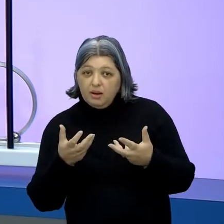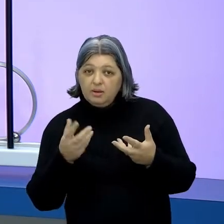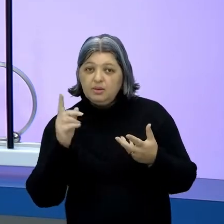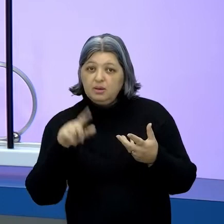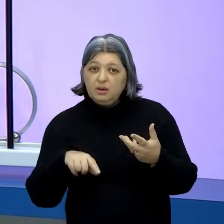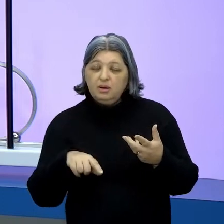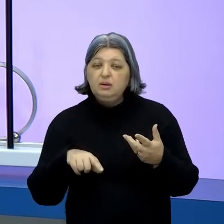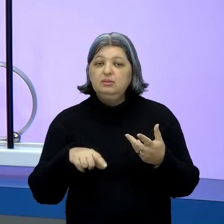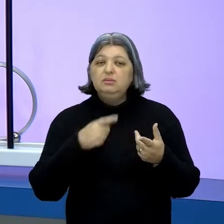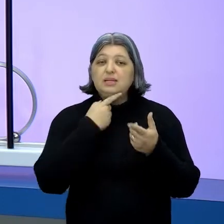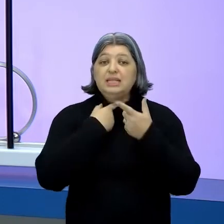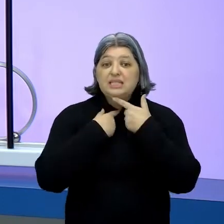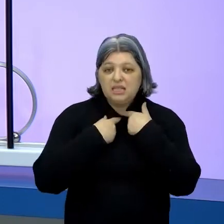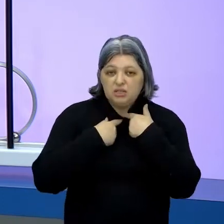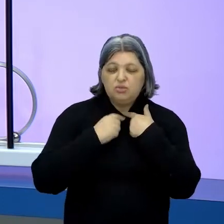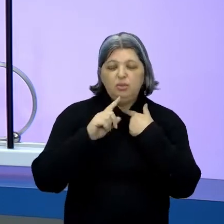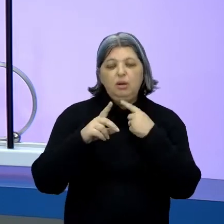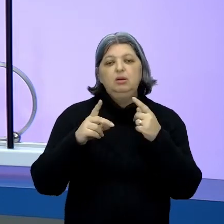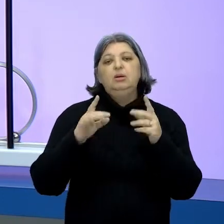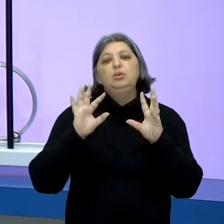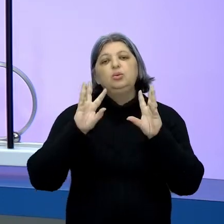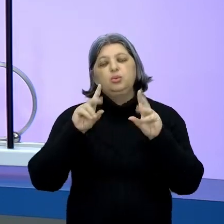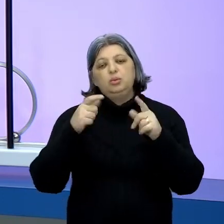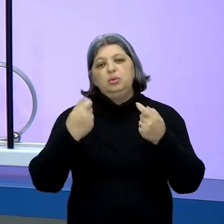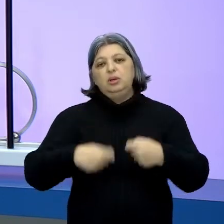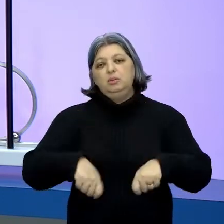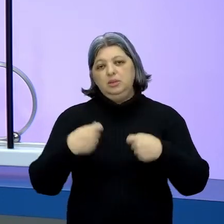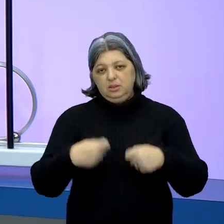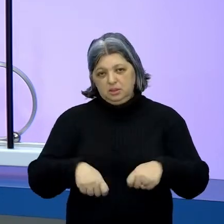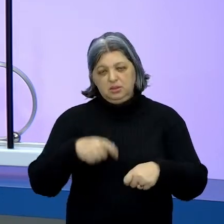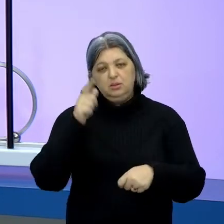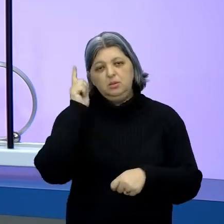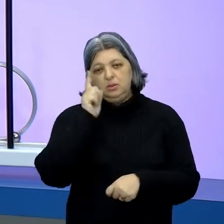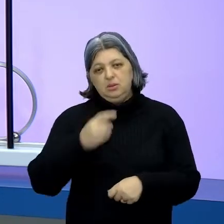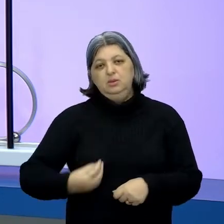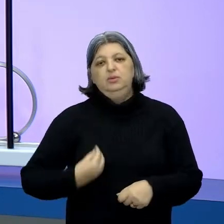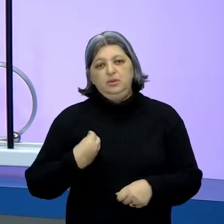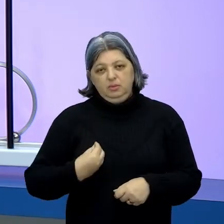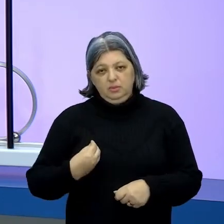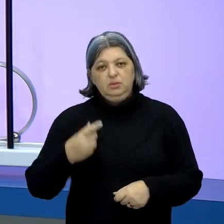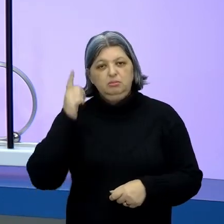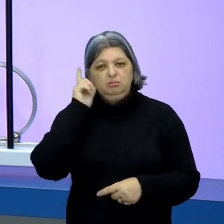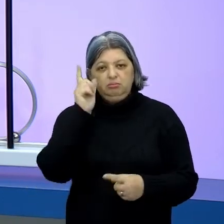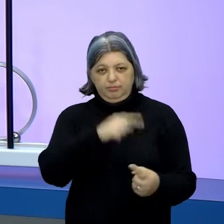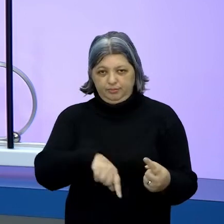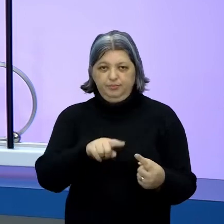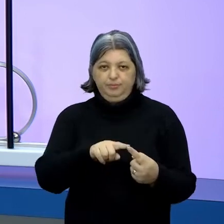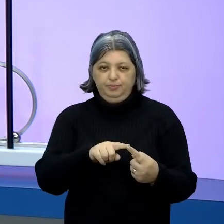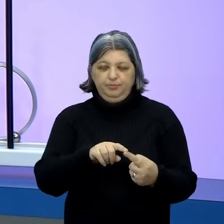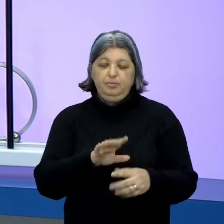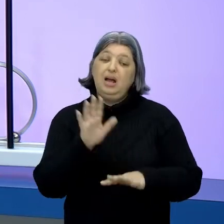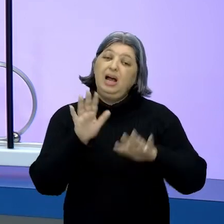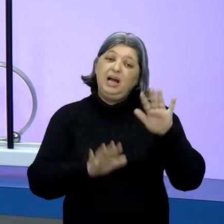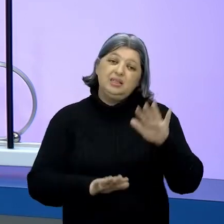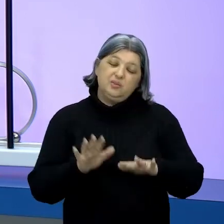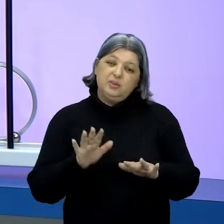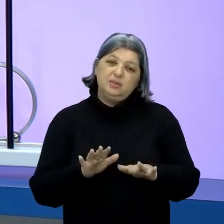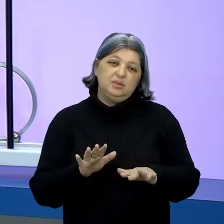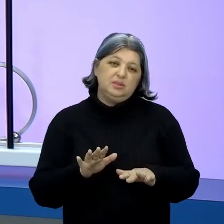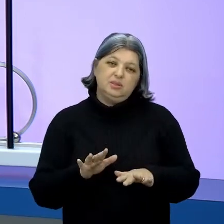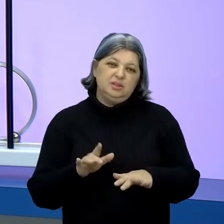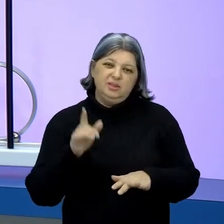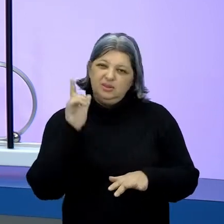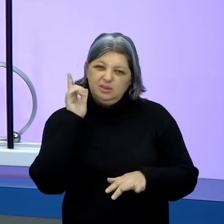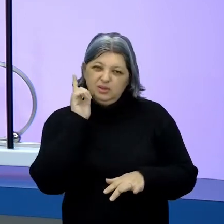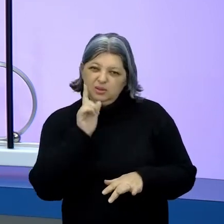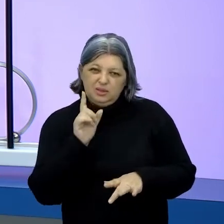o que realmente é importante para que eu consiga viver e alcançar os meus objetivos. Muitas vezes eu acho que a gente deseja